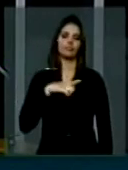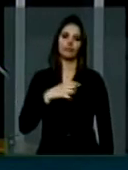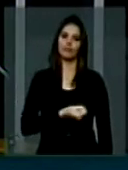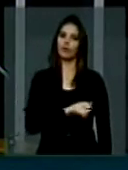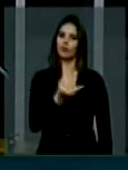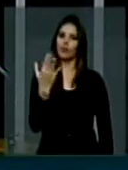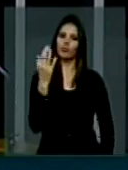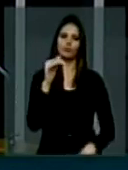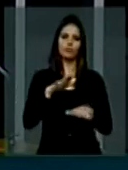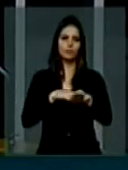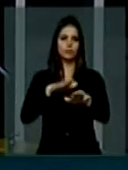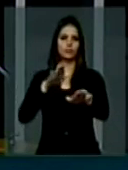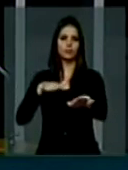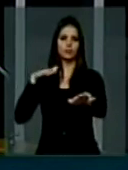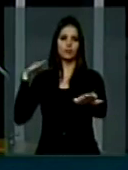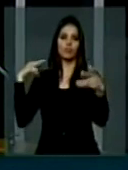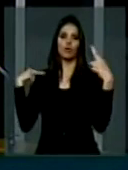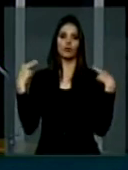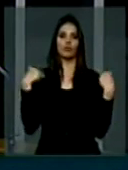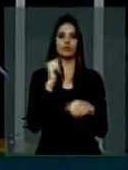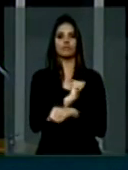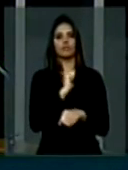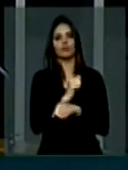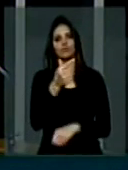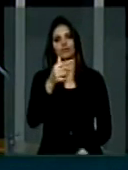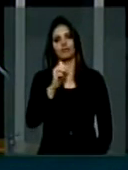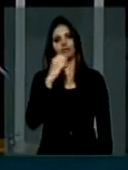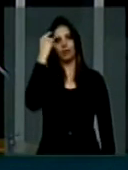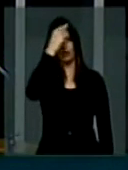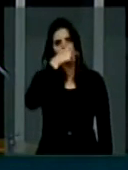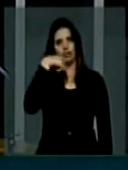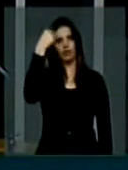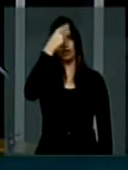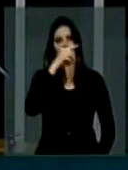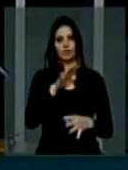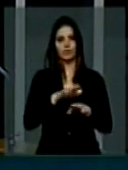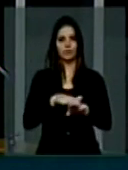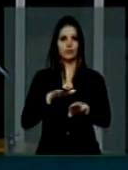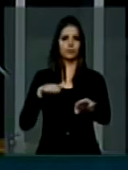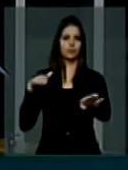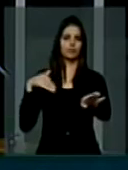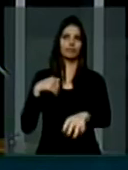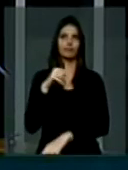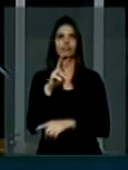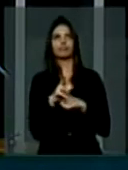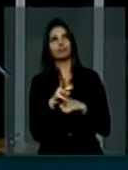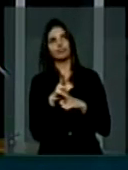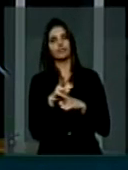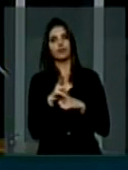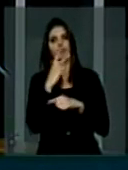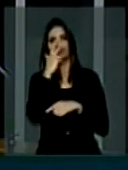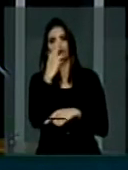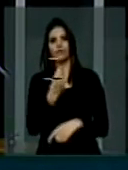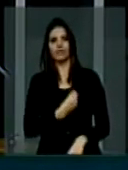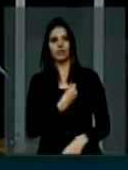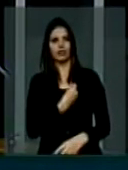70 horas para descarregar no Porto de Santos. Naquela fila da insensatez, a vida imitava a arte